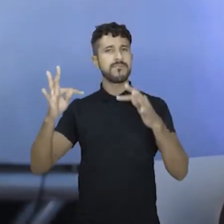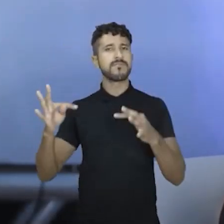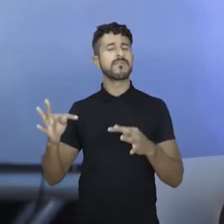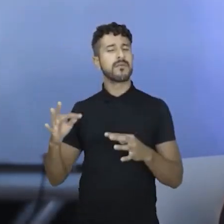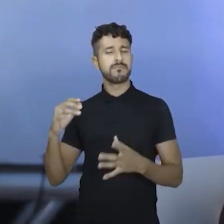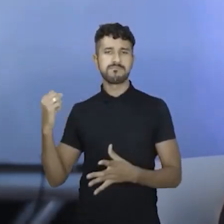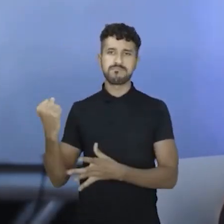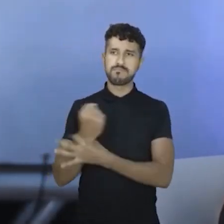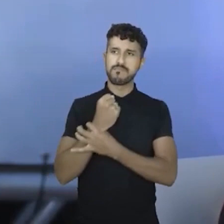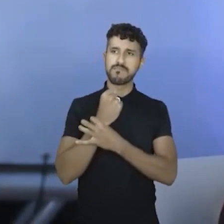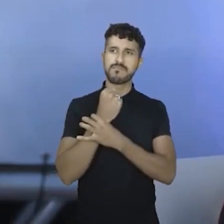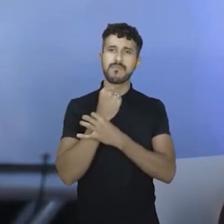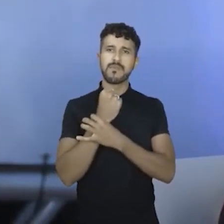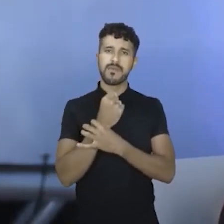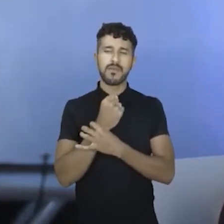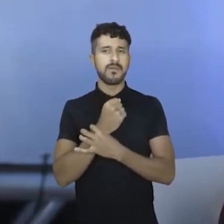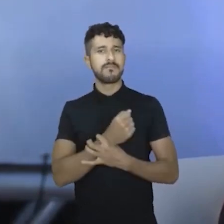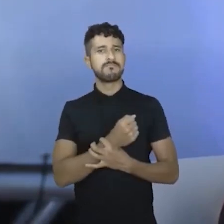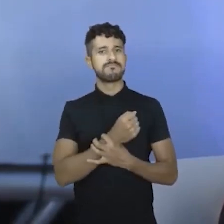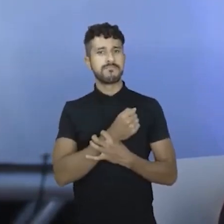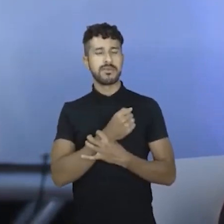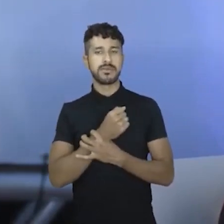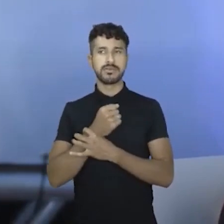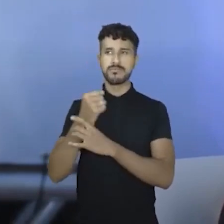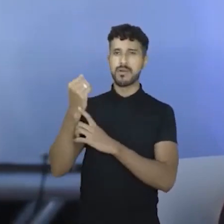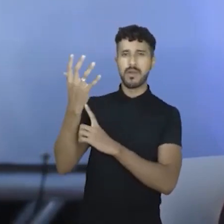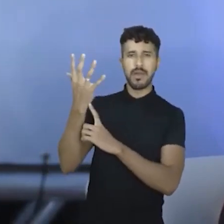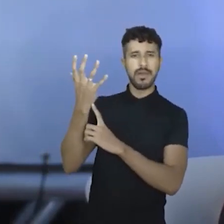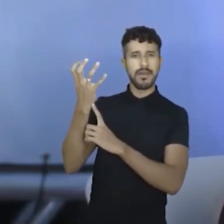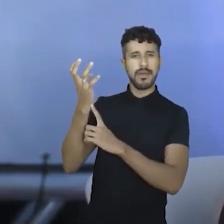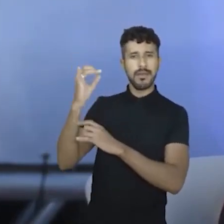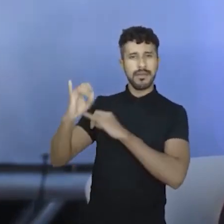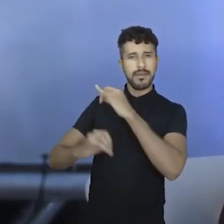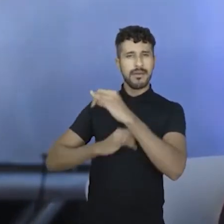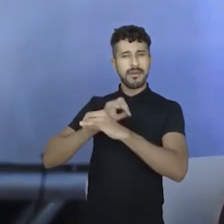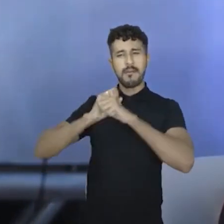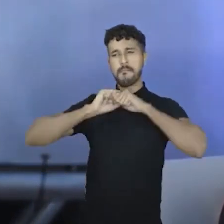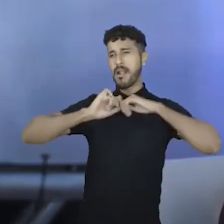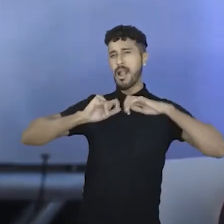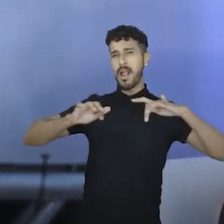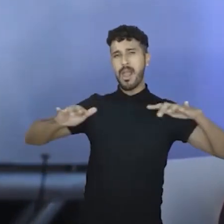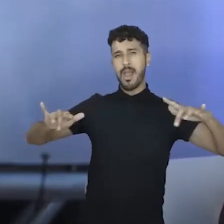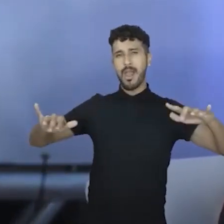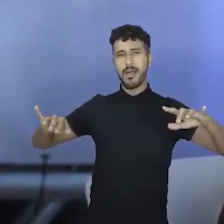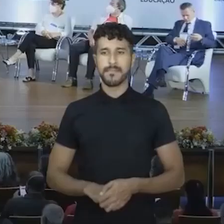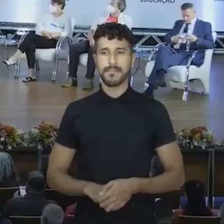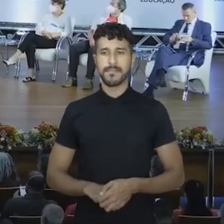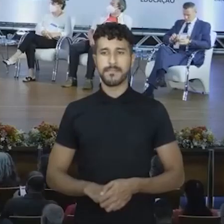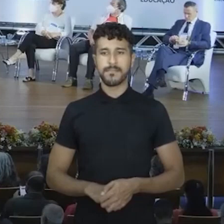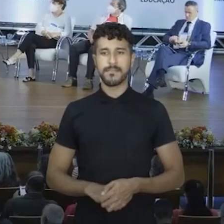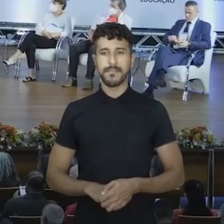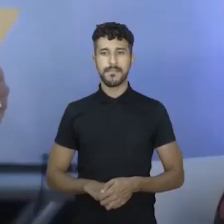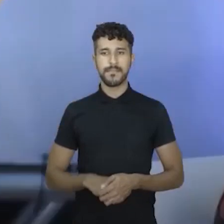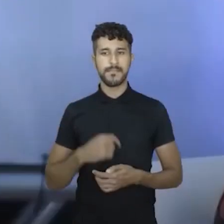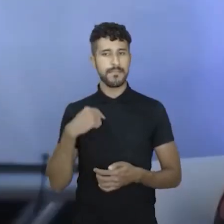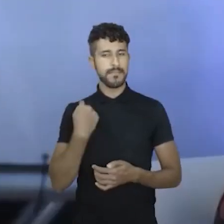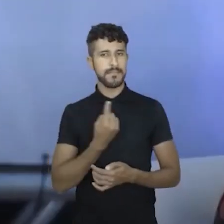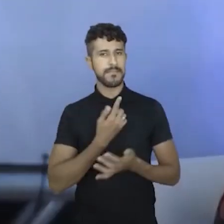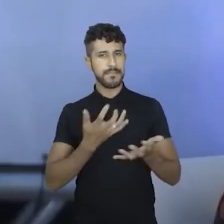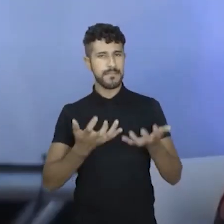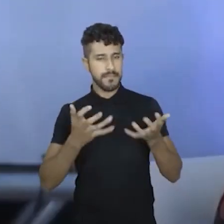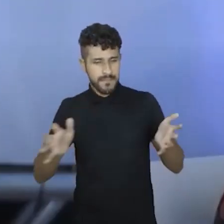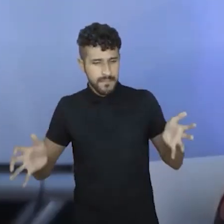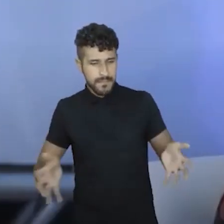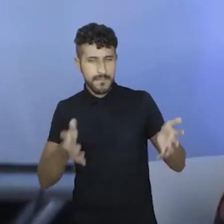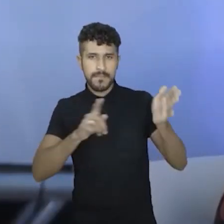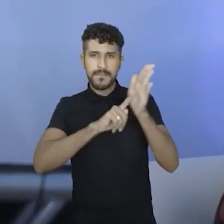garantir a ampliação da cobertura de banda larga, levando conectividade às áreas remotas. Queremos incentivar